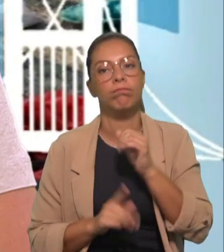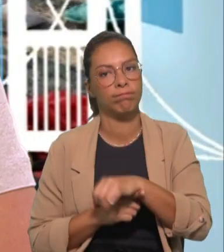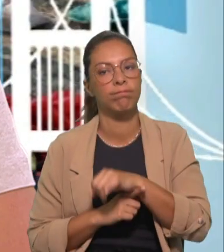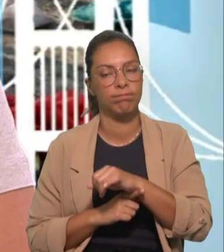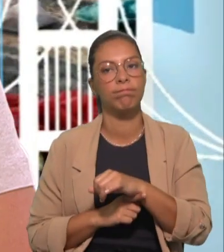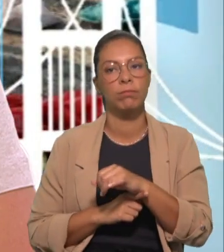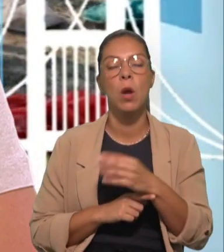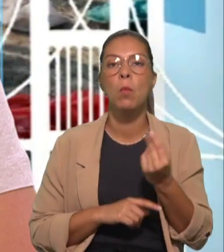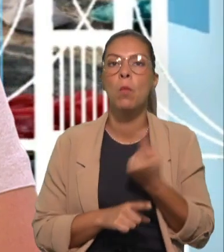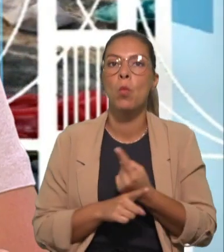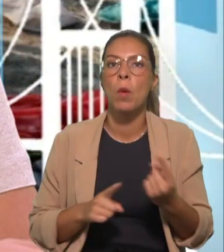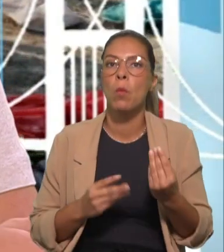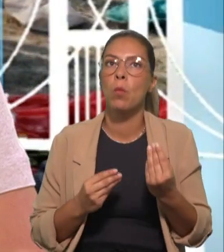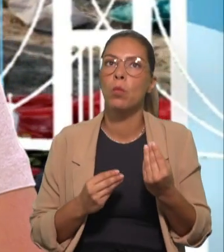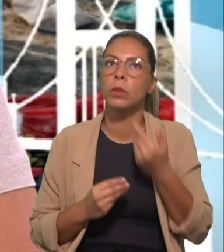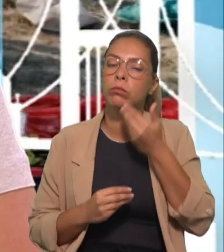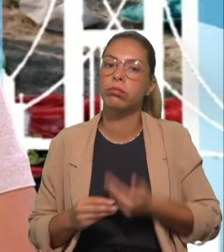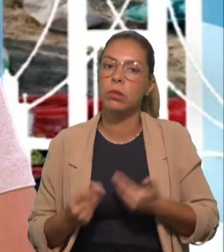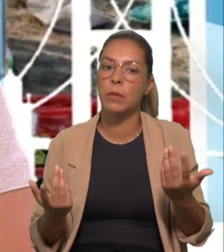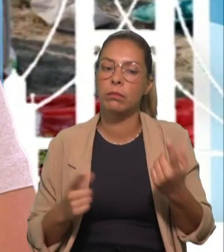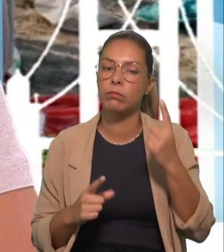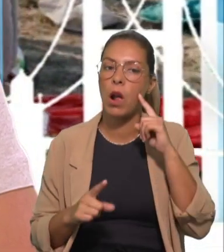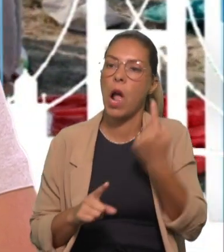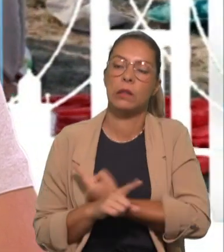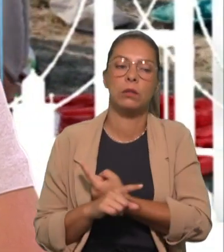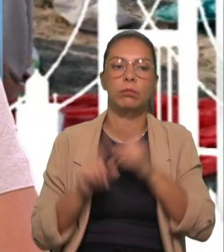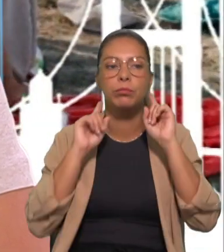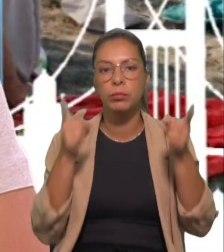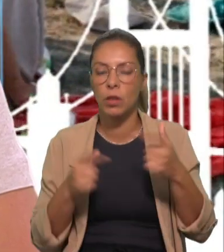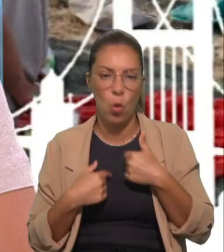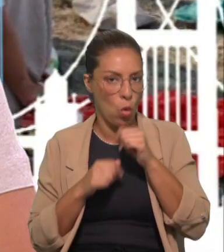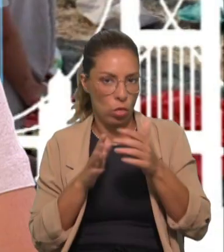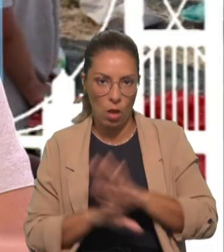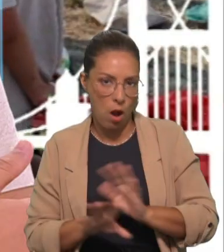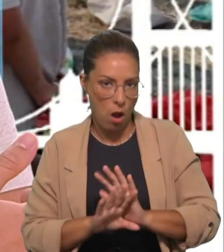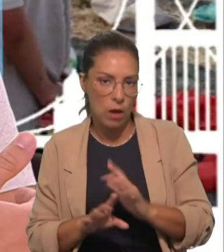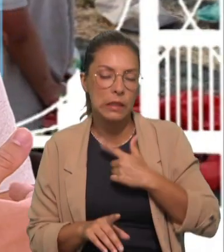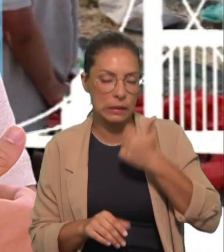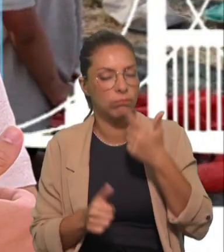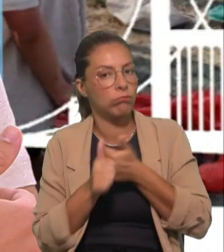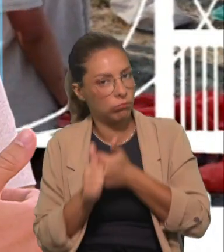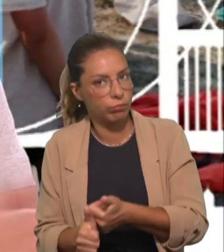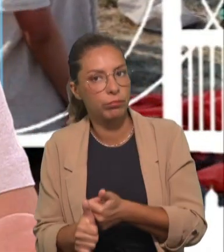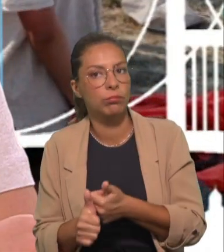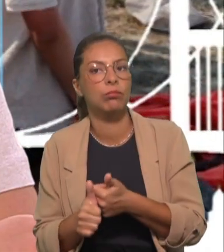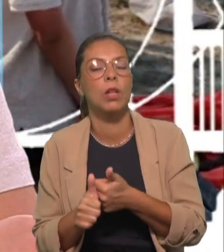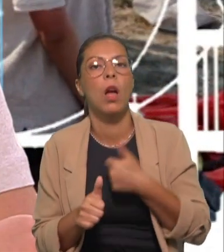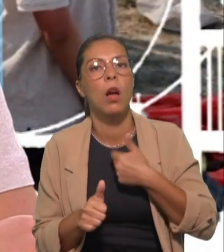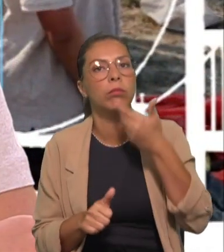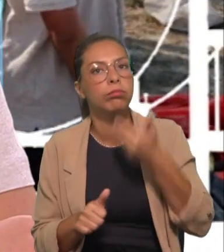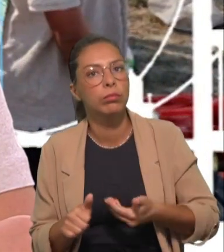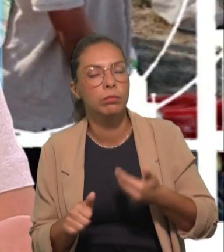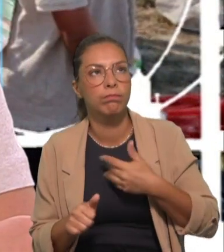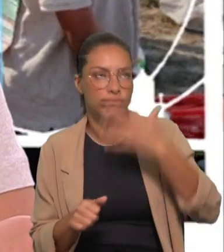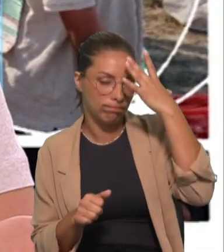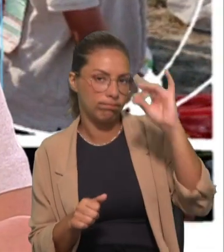sem dúvida uma experiência à qual não conseguimos ficar indiferentes, e é uma experiência à qual levamos para